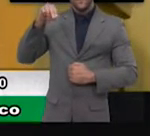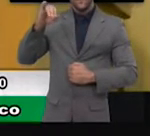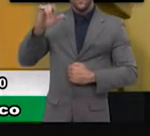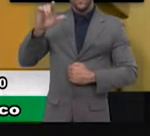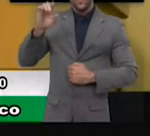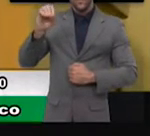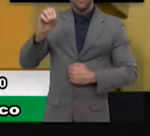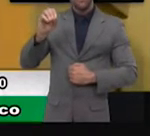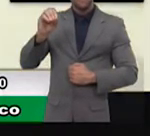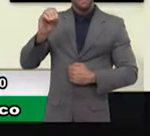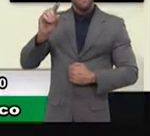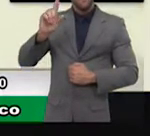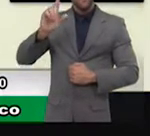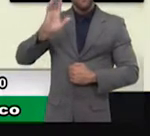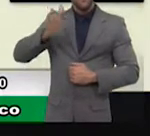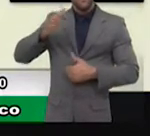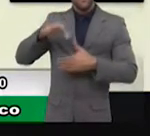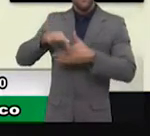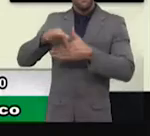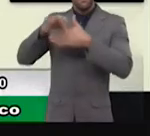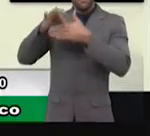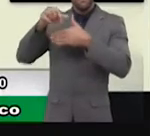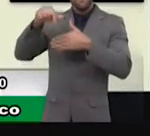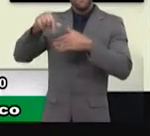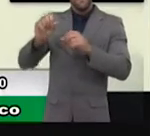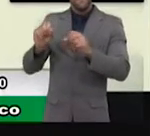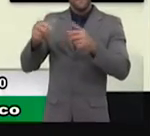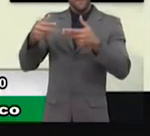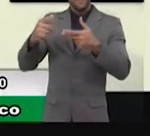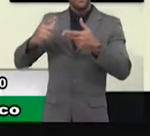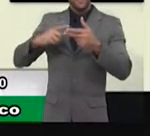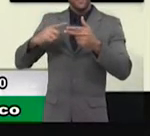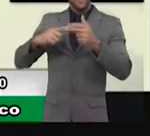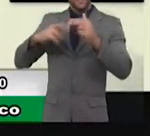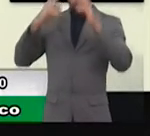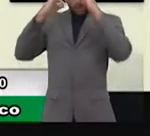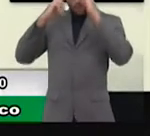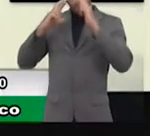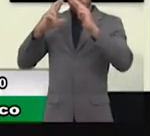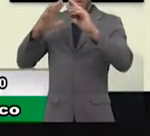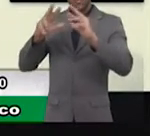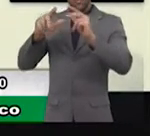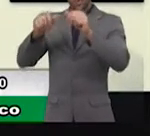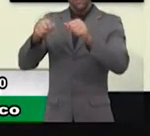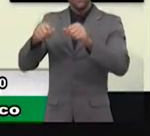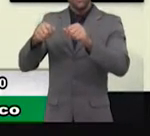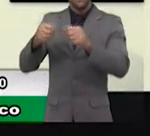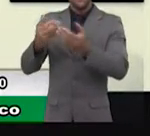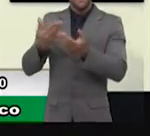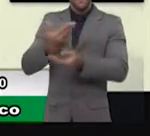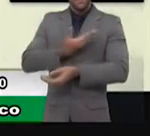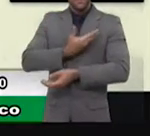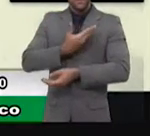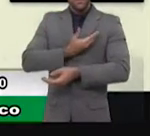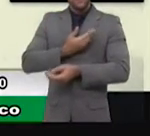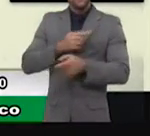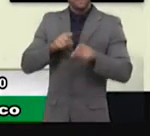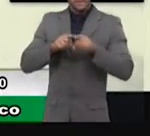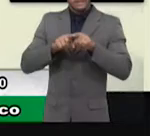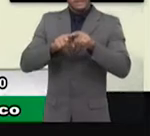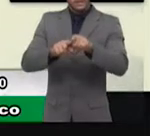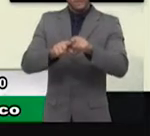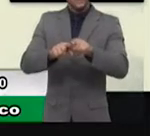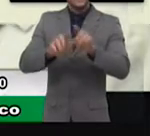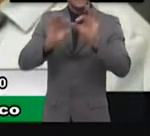foi grande líder nessa casa, a qual tenho o respeito de todos os vereadores, um grande amigo, um grande parceiro, e com certeza, ao longo